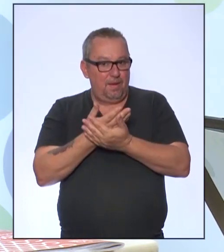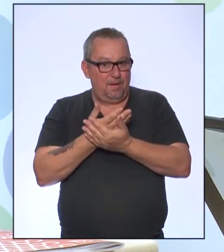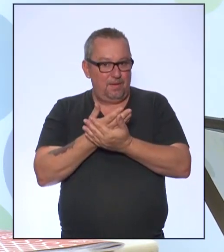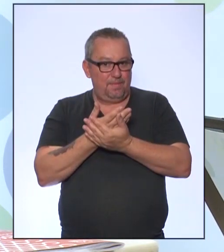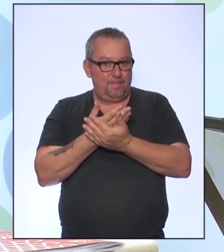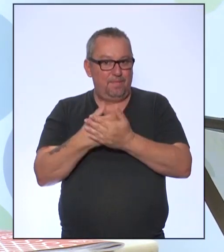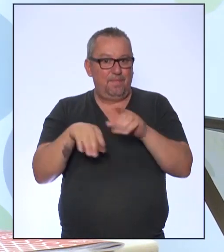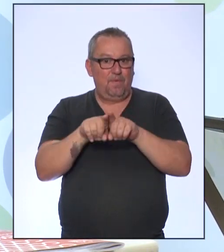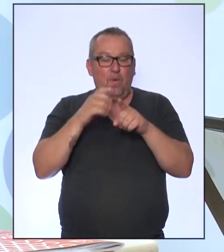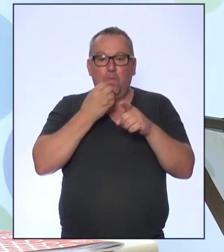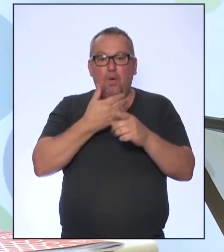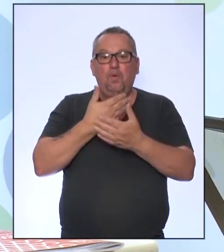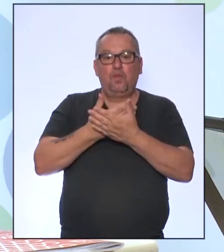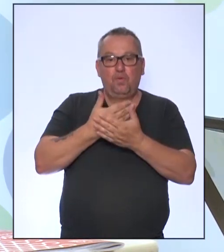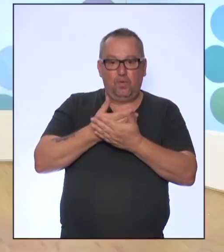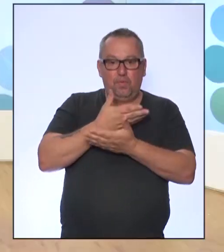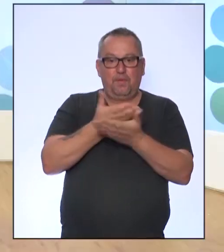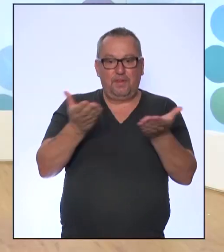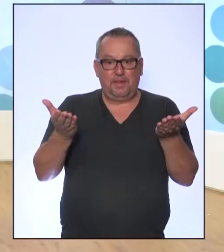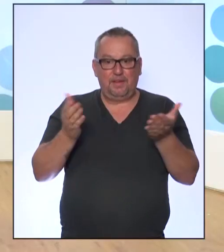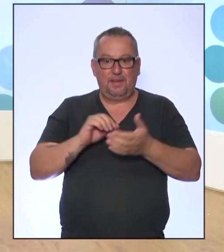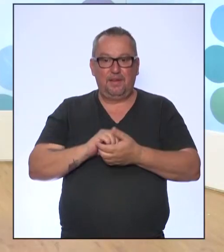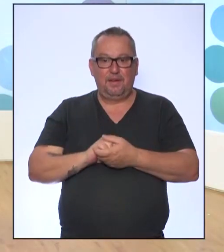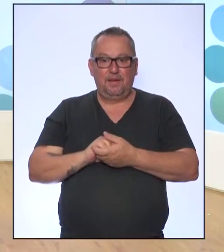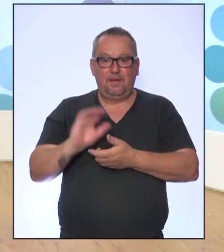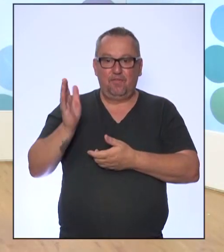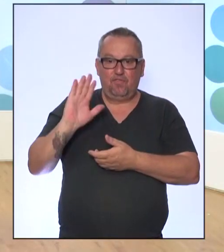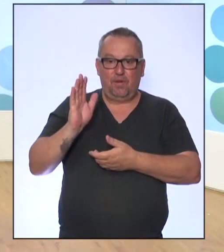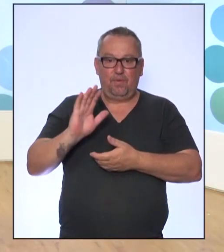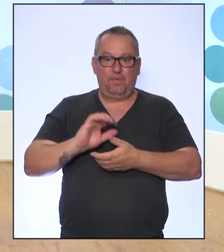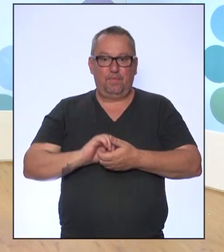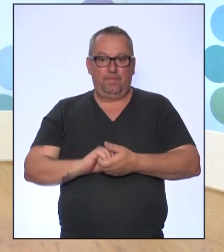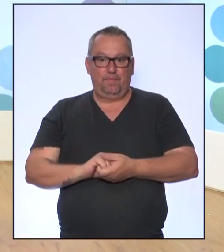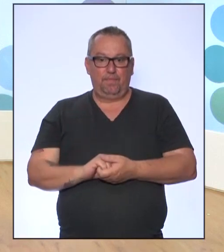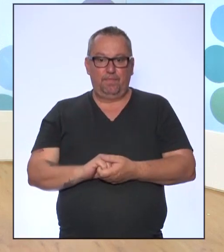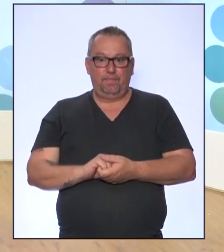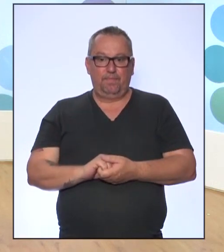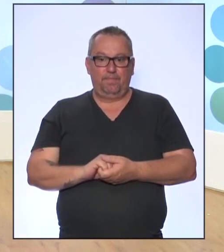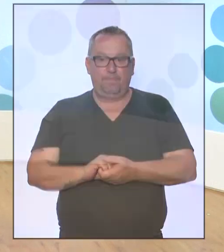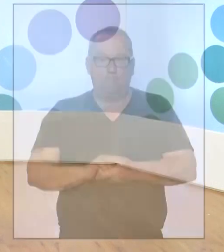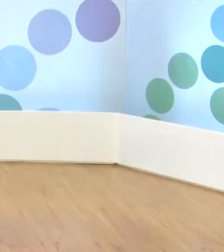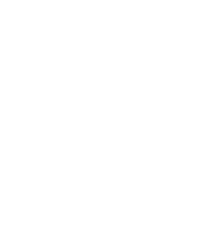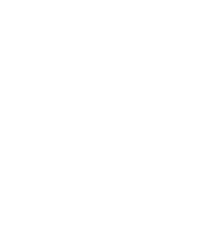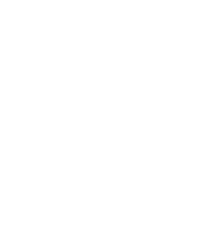e bons estudos para vocês. Até amanhã. Bom dia, pessoal. Até.